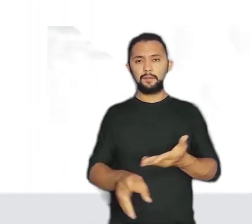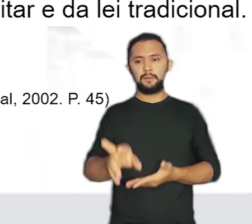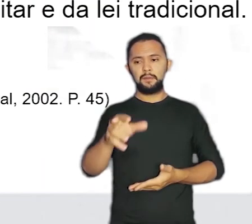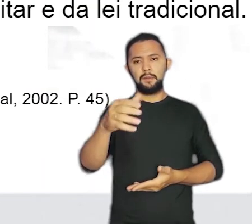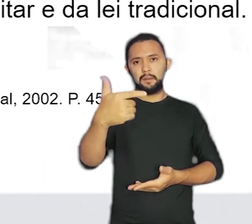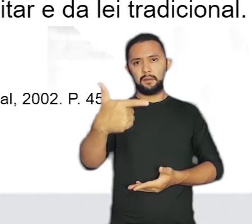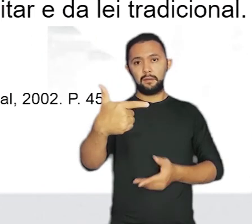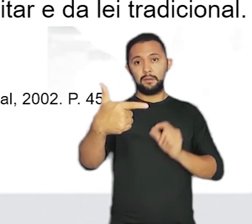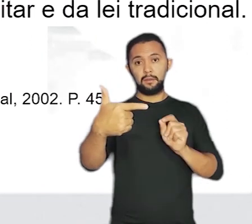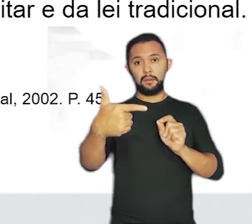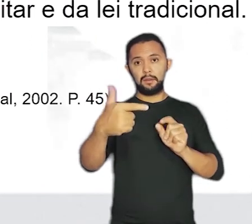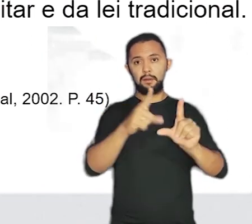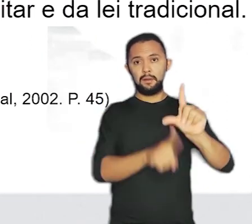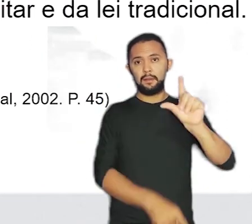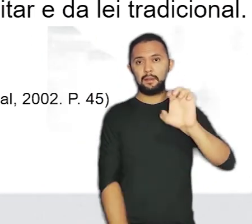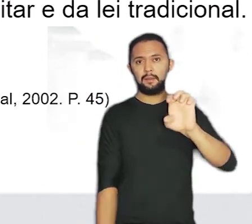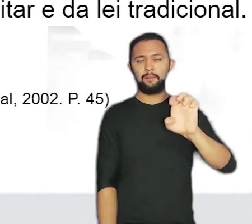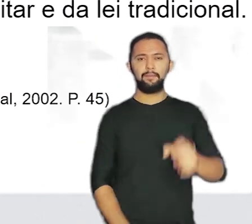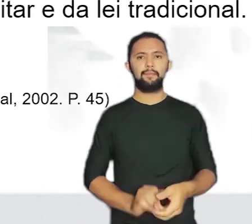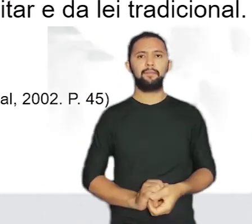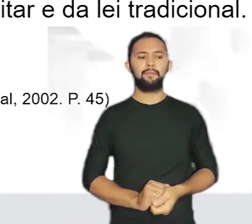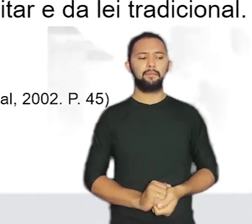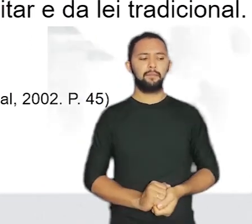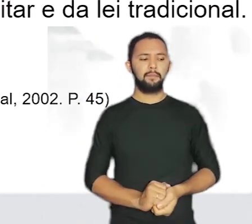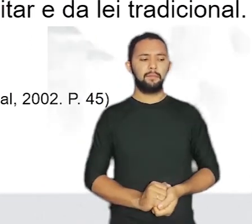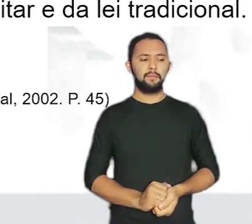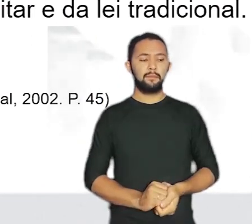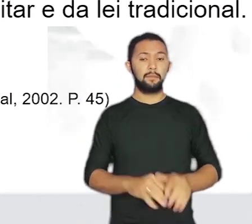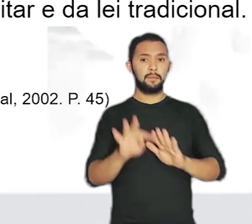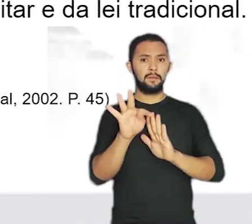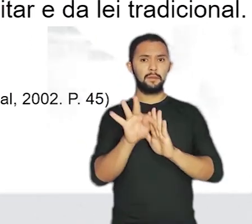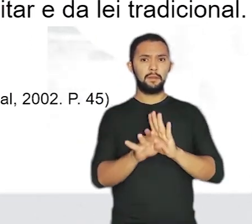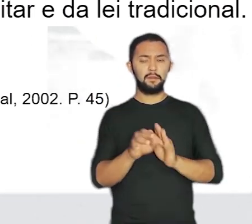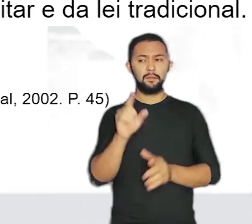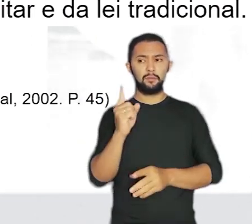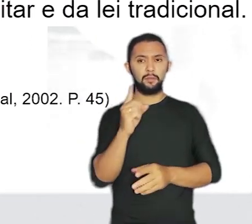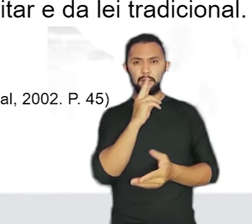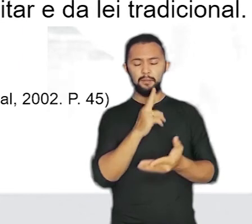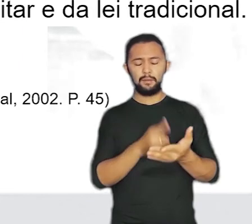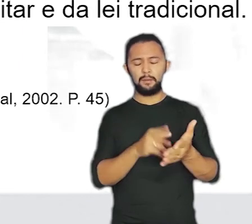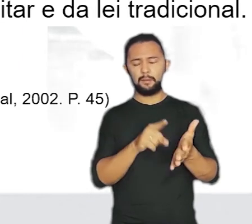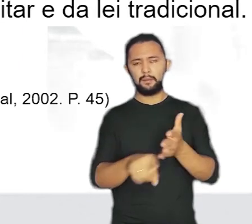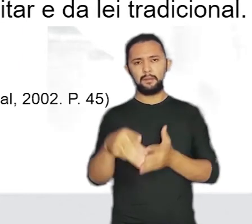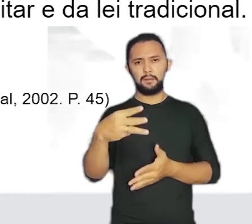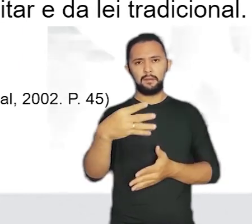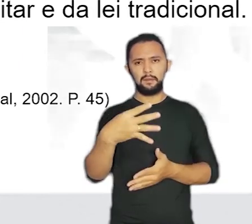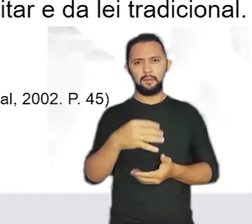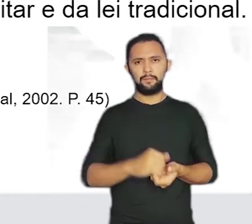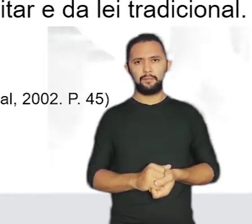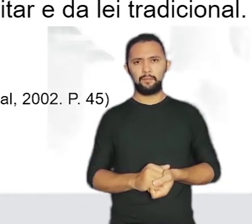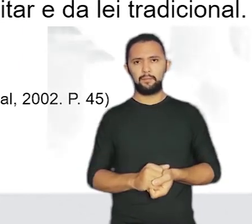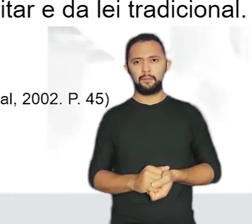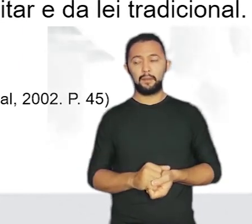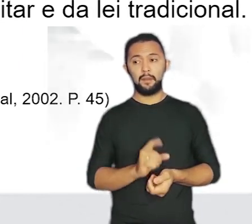é a letra E. Texto 1 aí para responder as questões 3 e 4. Então, vamos ver aí. Na Serra da Barriga, em